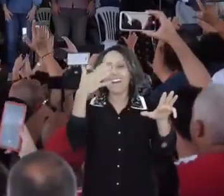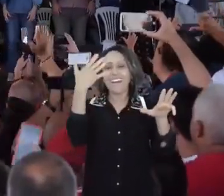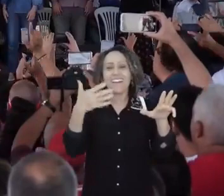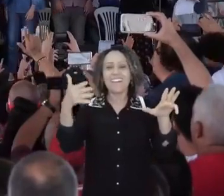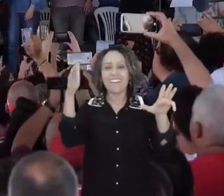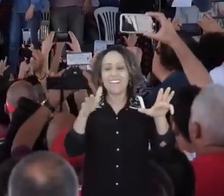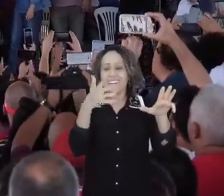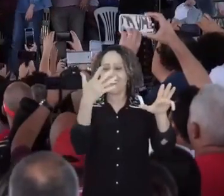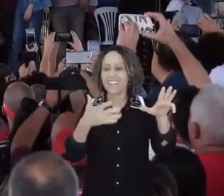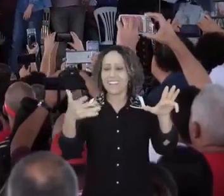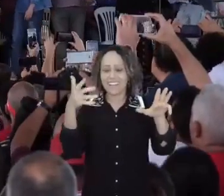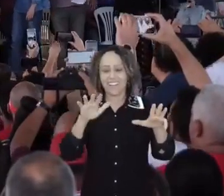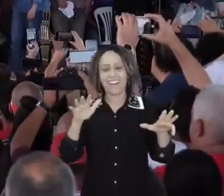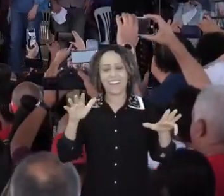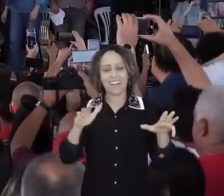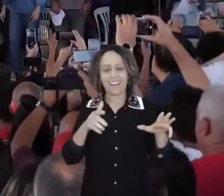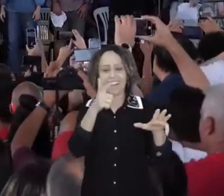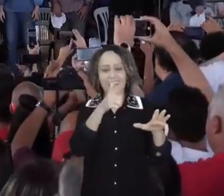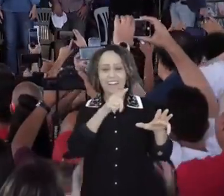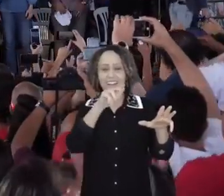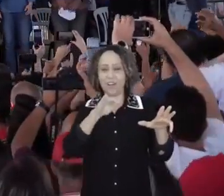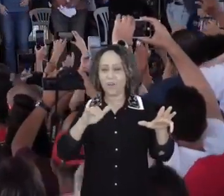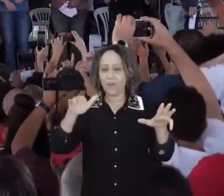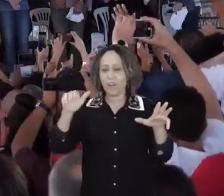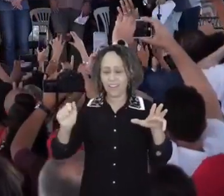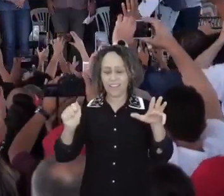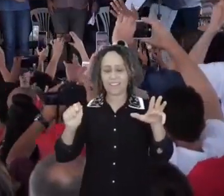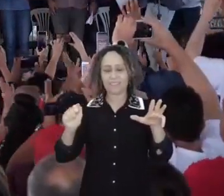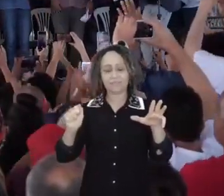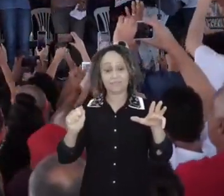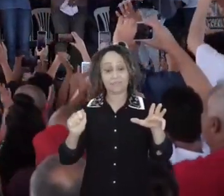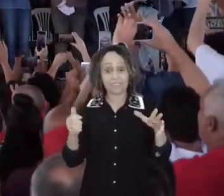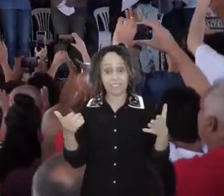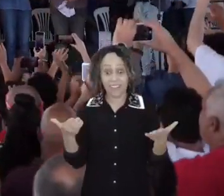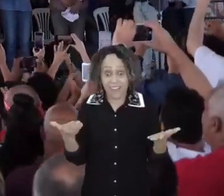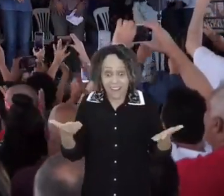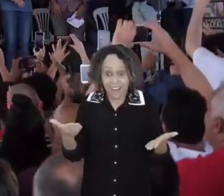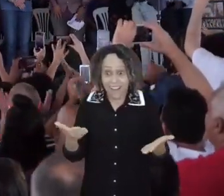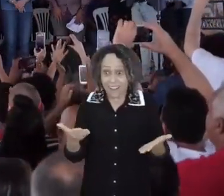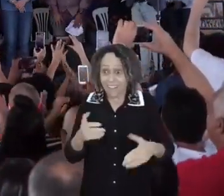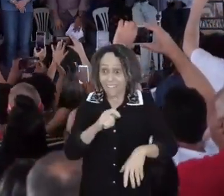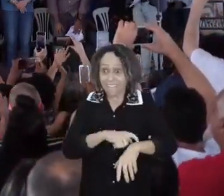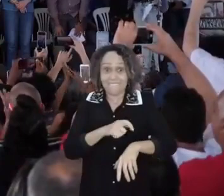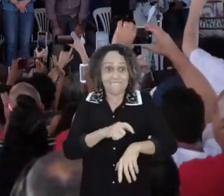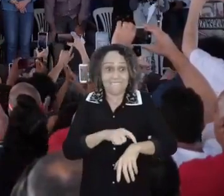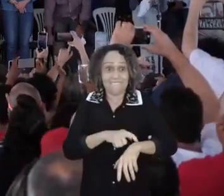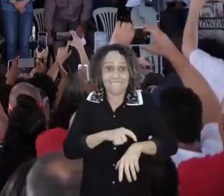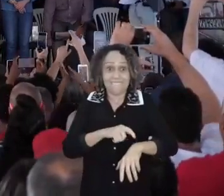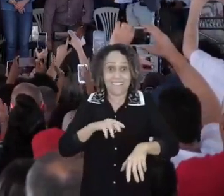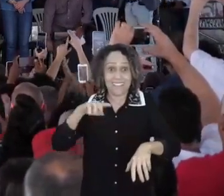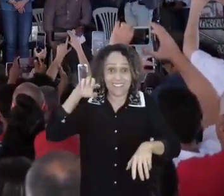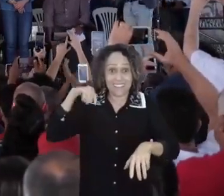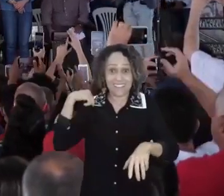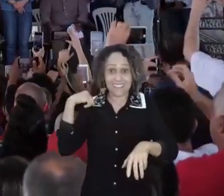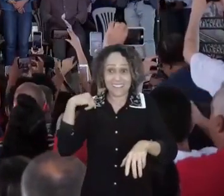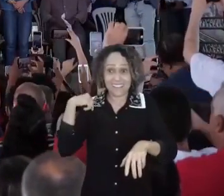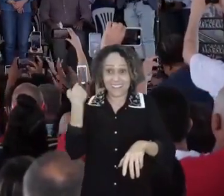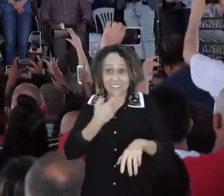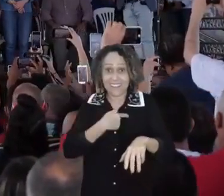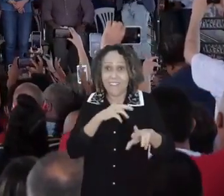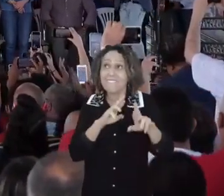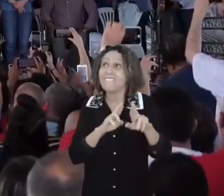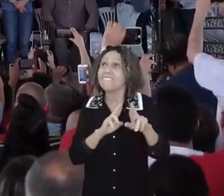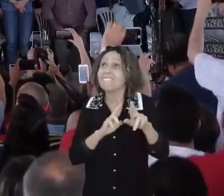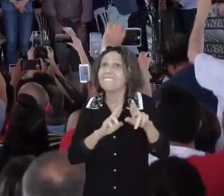Chegou o momento mais esperado. Não tem muito o que falar ou apresentar. Senhoras e